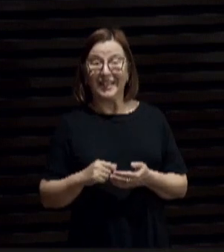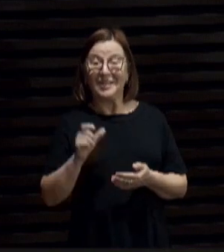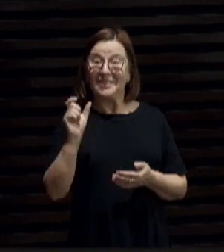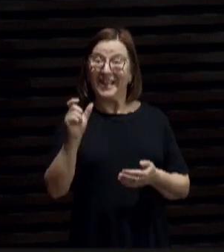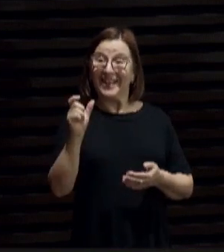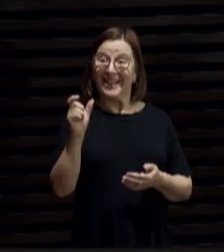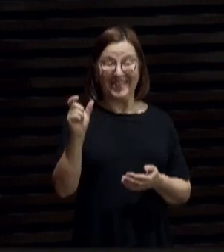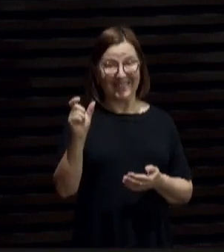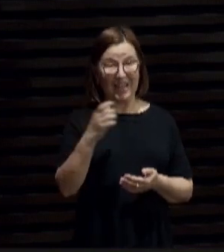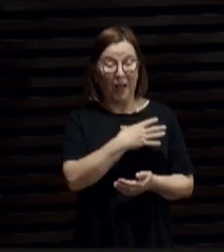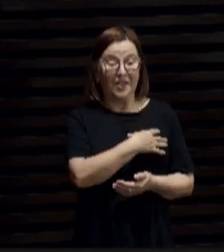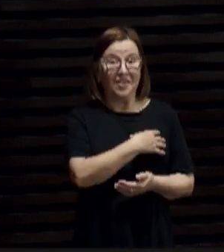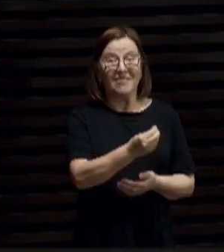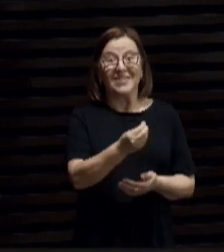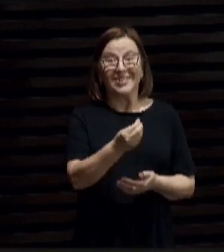palavra.